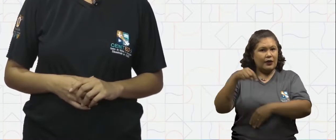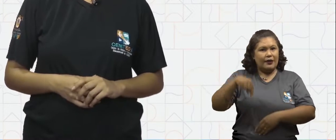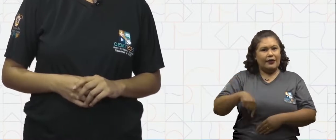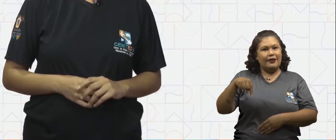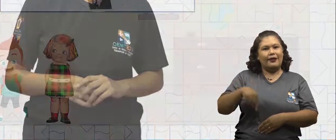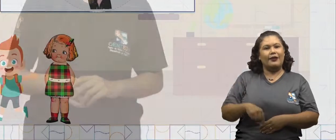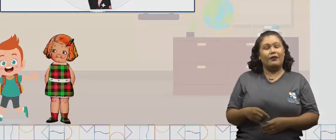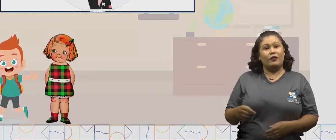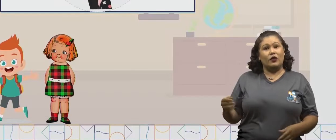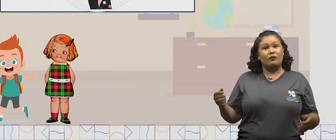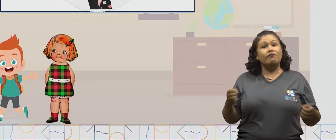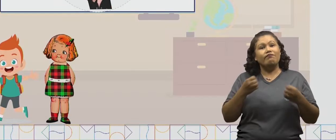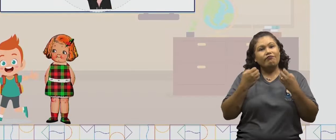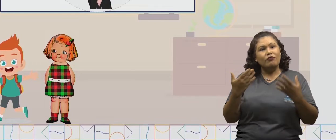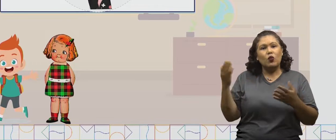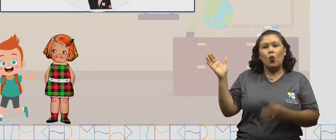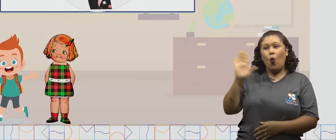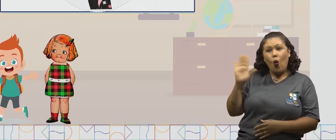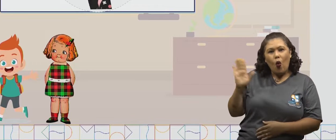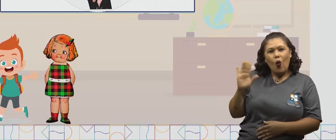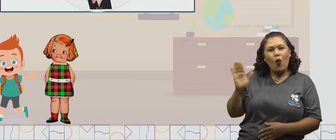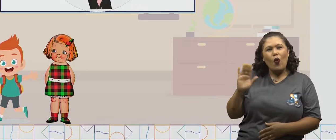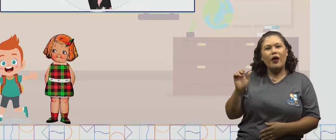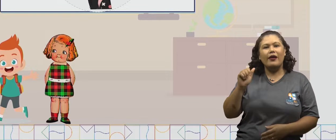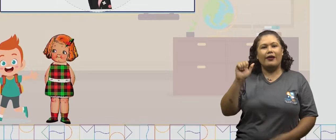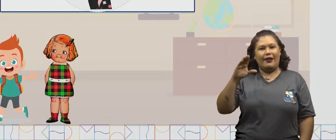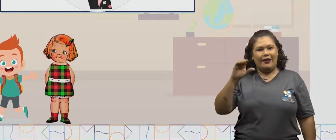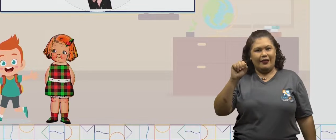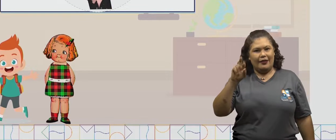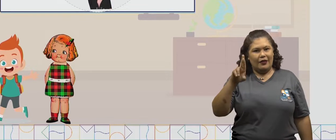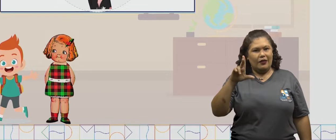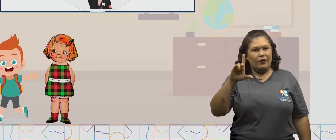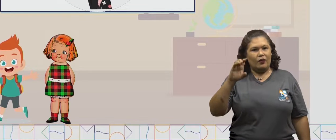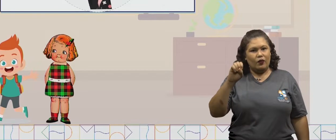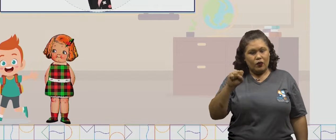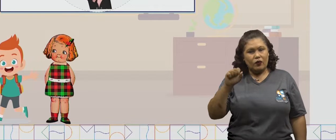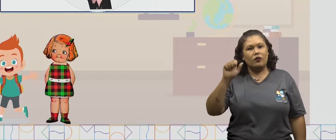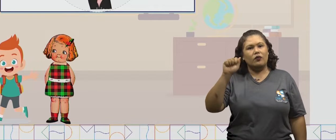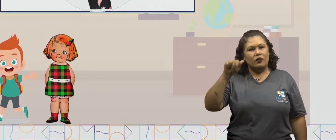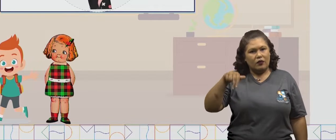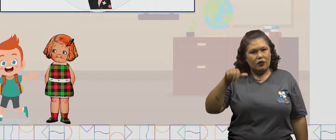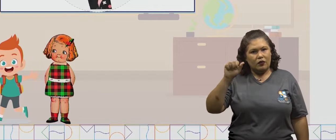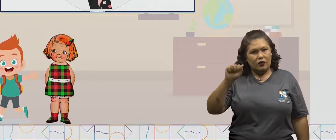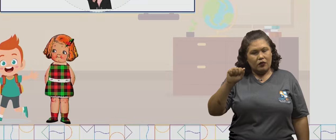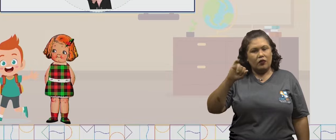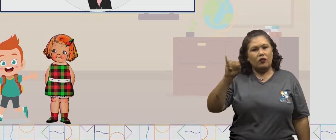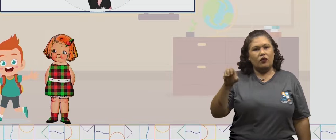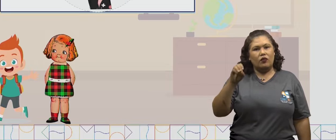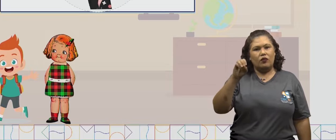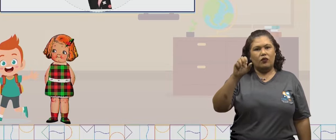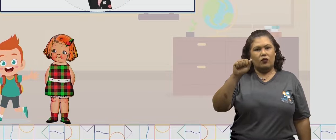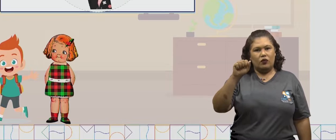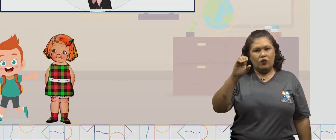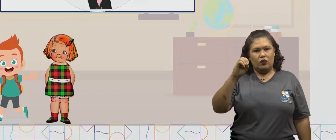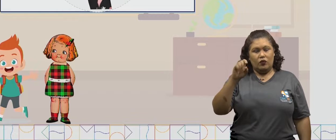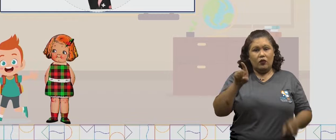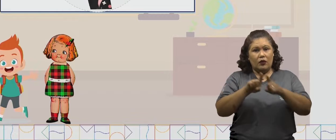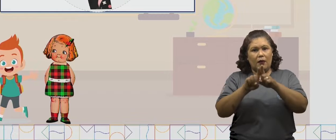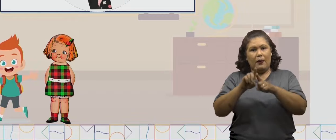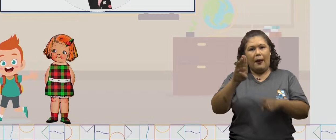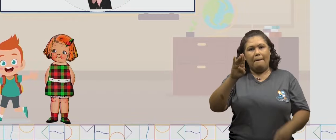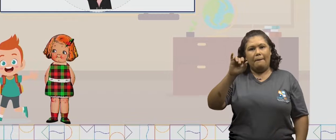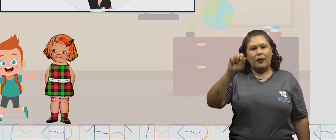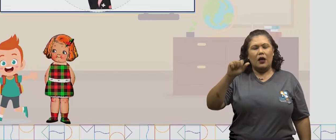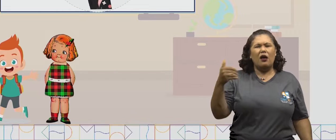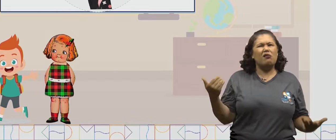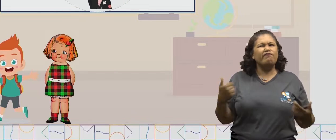aula de hoje. Diga olá para o Carlos Frederico, a Ana Luísa, o João Rafael e a Bianca. Bom,